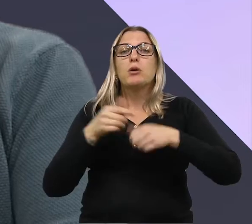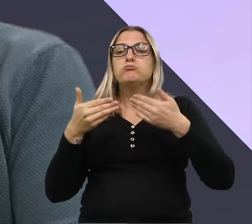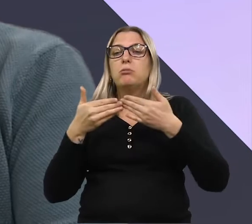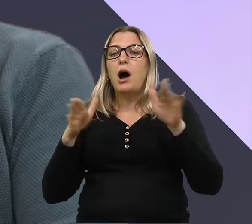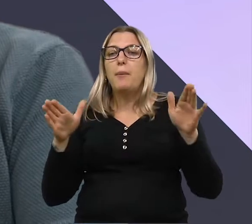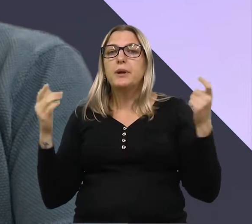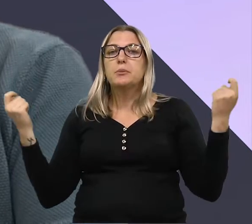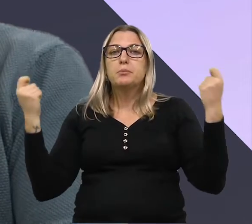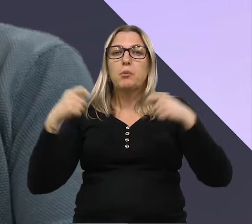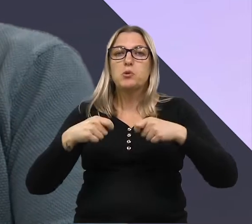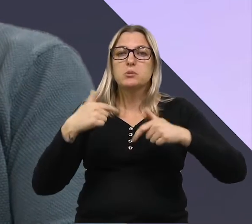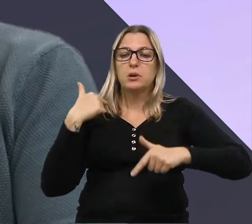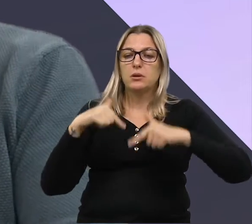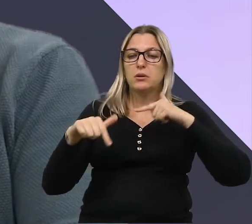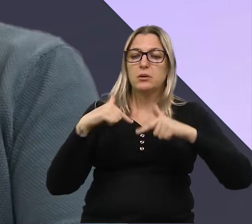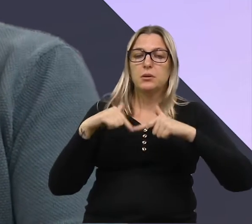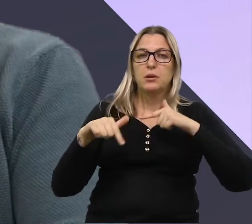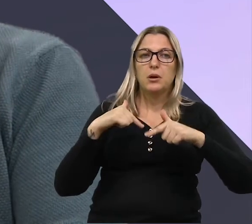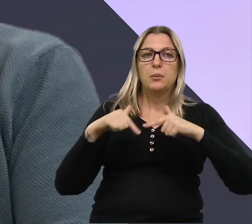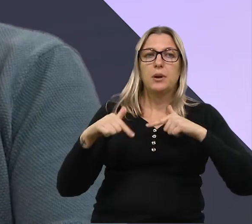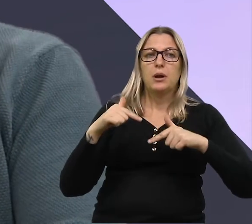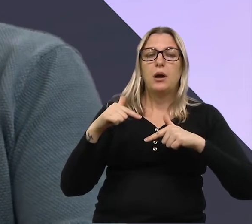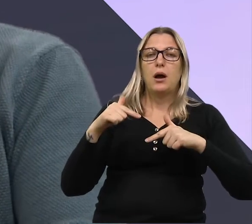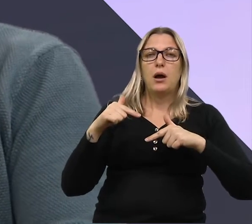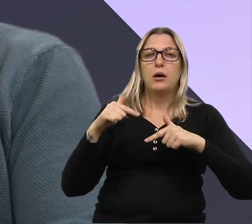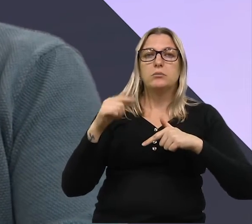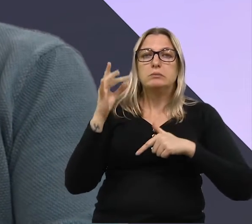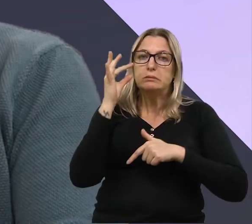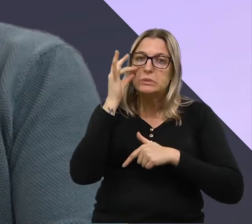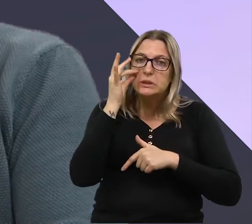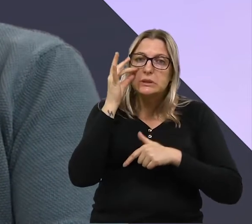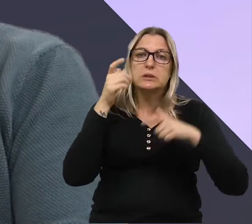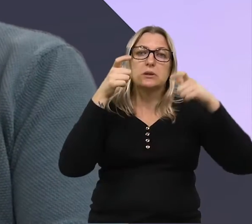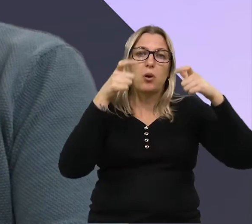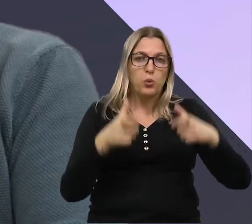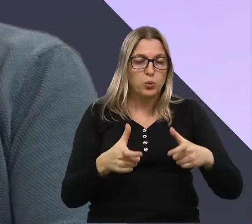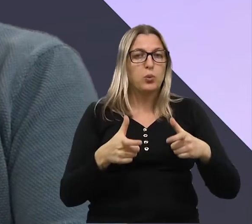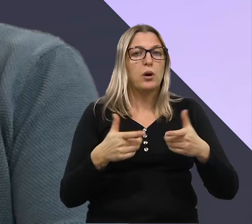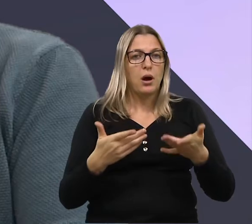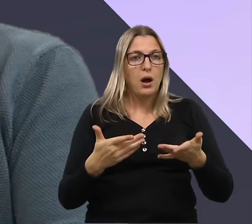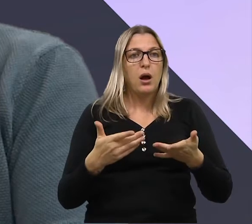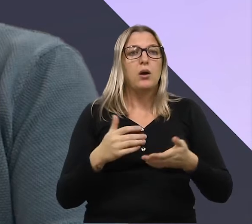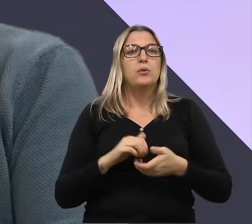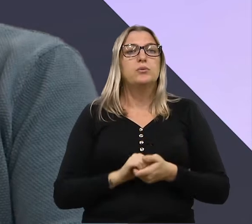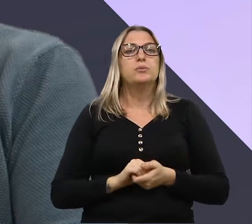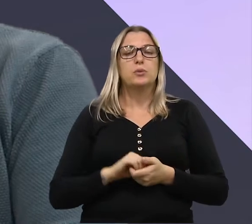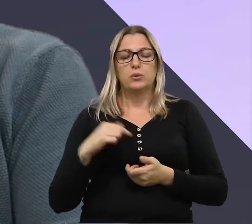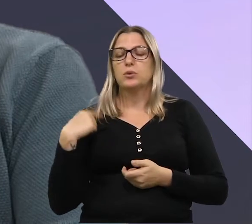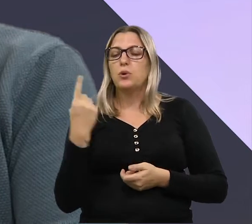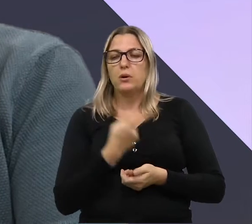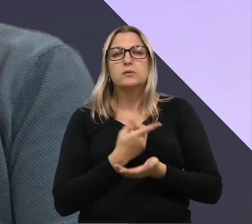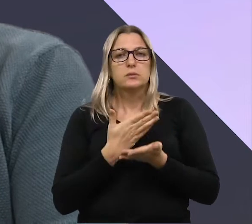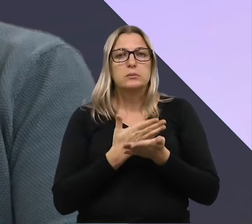essa possibilidade a trabalhar no com um local amplo não devido a bandeira nós vamos fazer esse trabalho